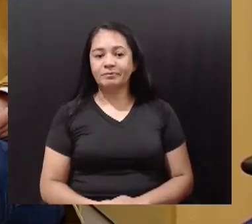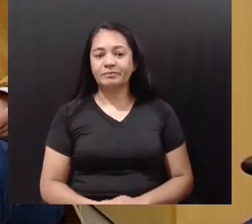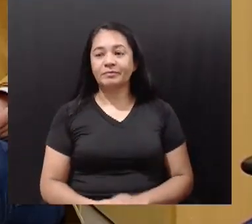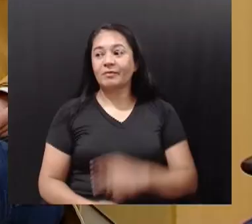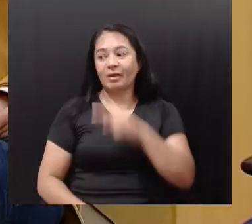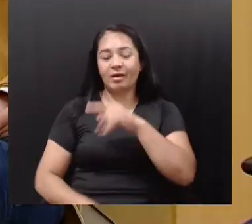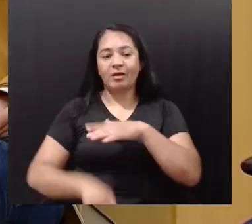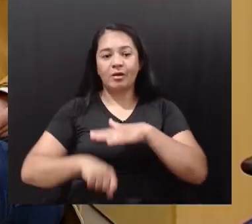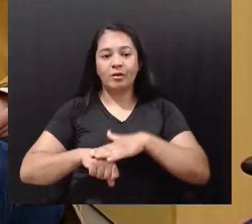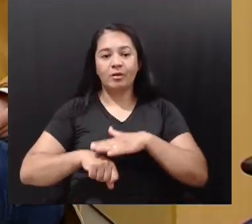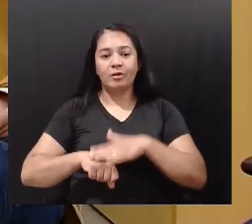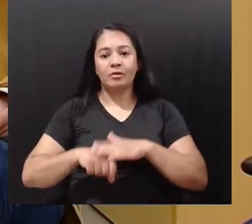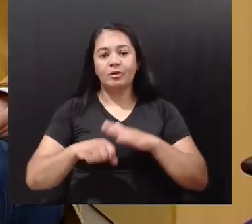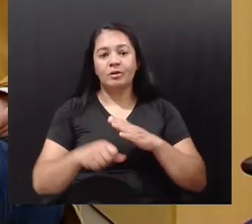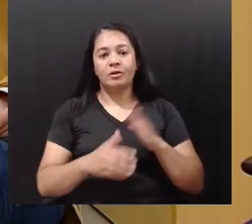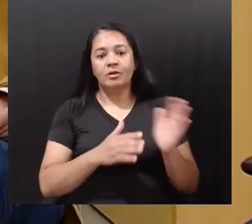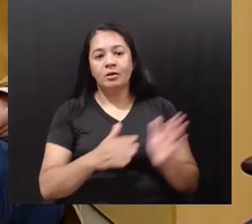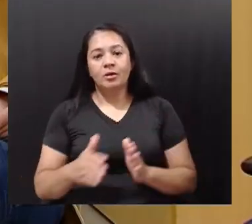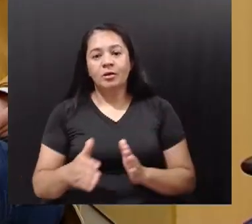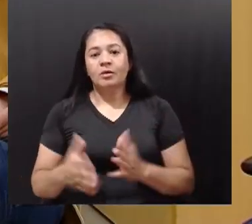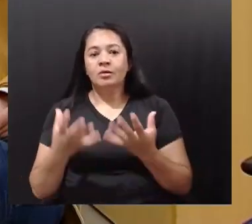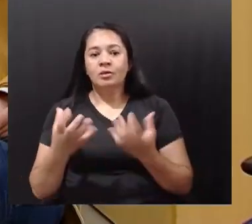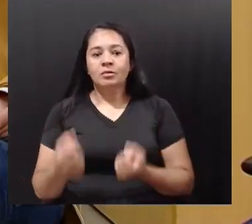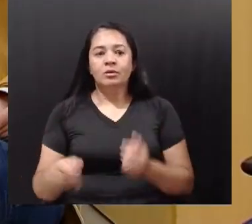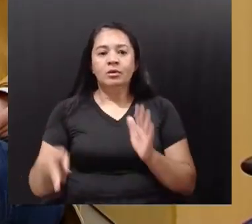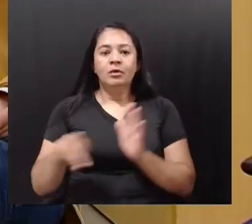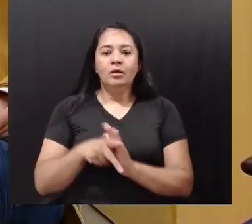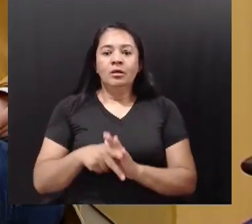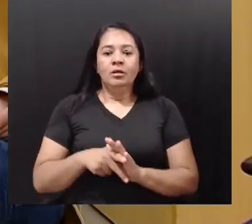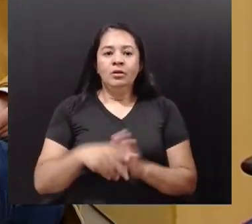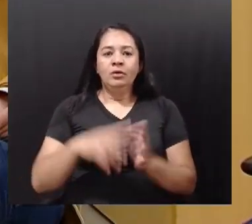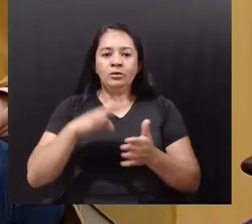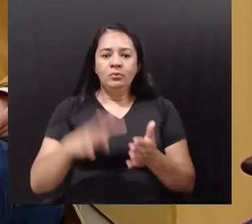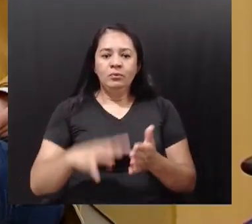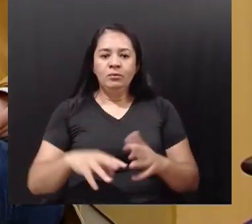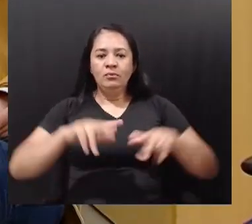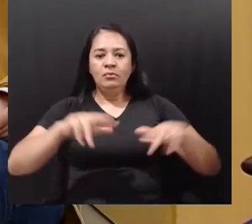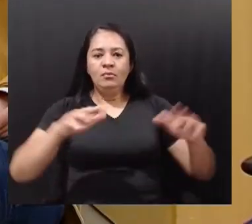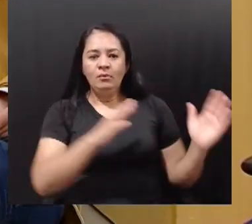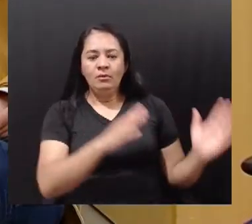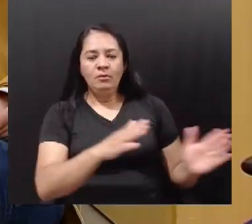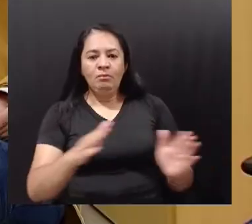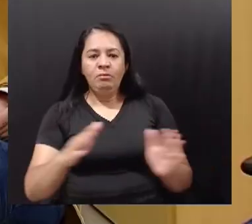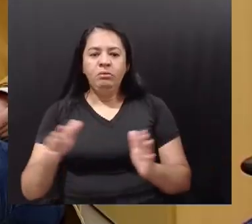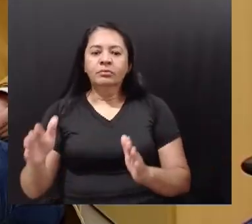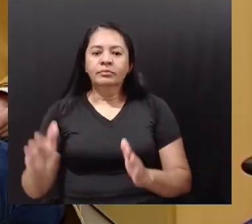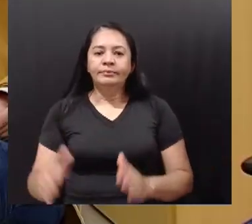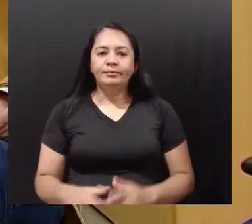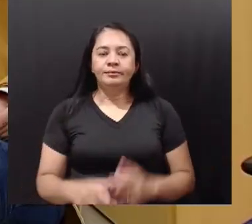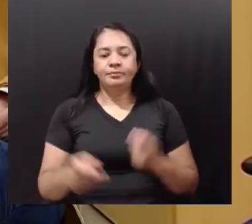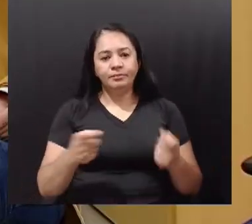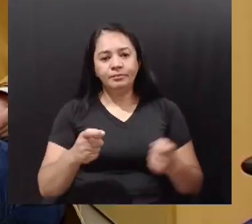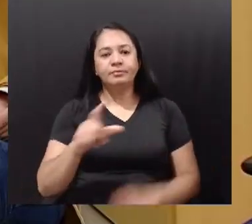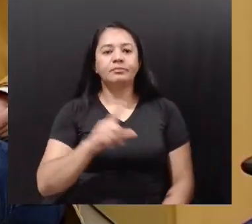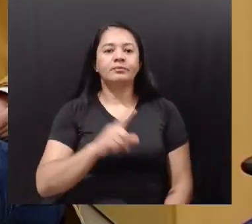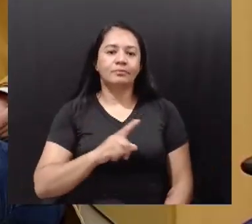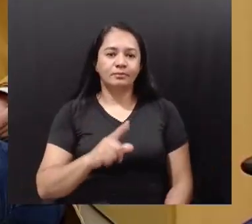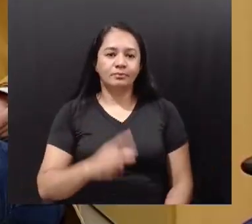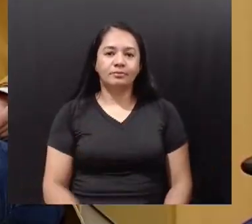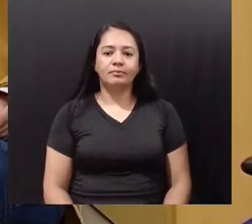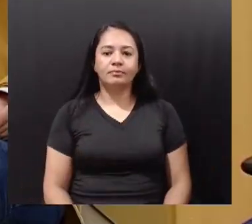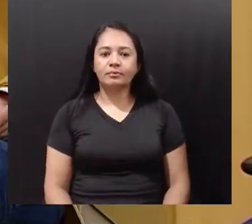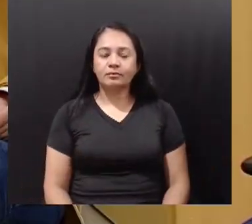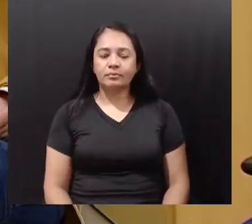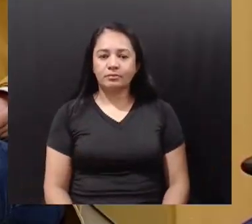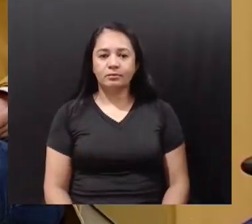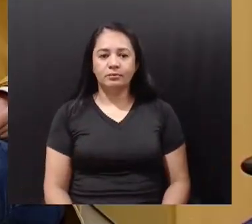aprovação aceite dessa nota fiscal. Então, em várias etapas do processo, você tem um controle interno atuando, né? E assim, a gente não